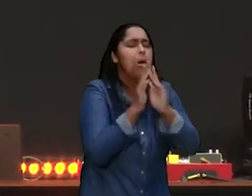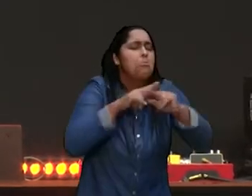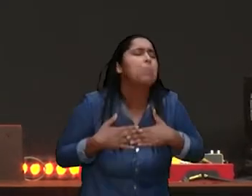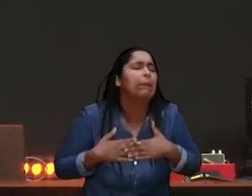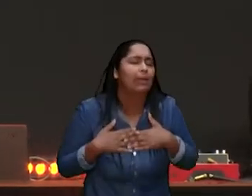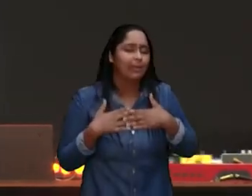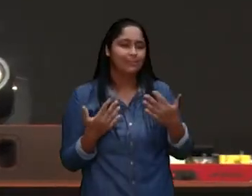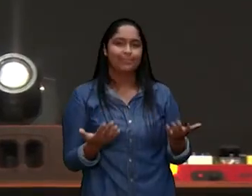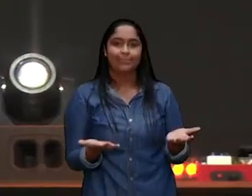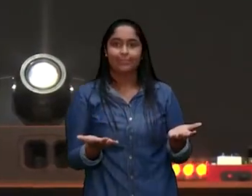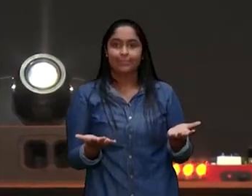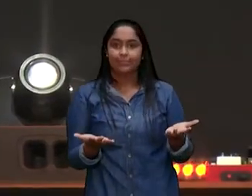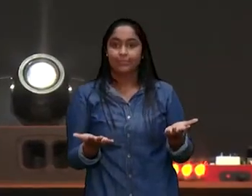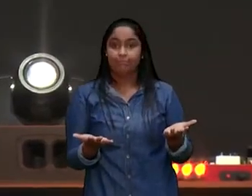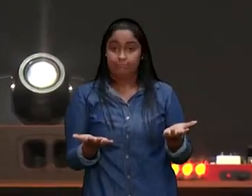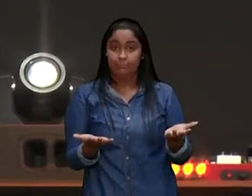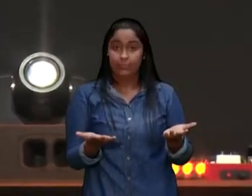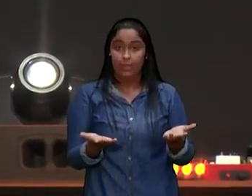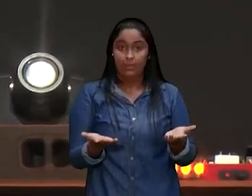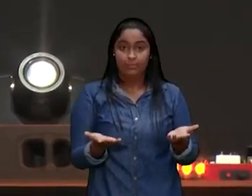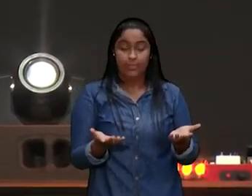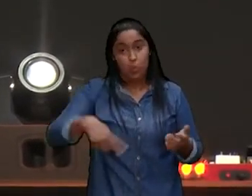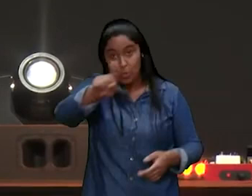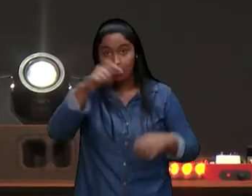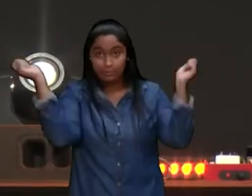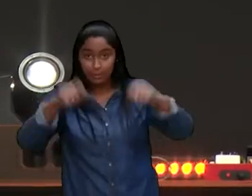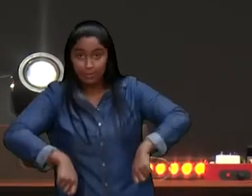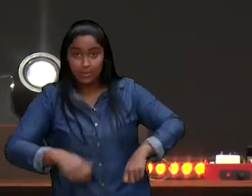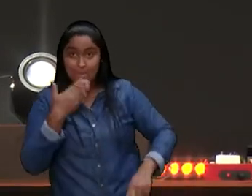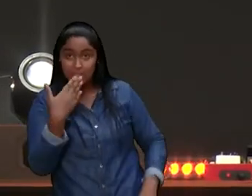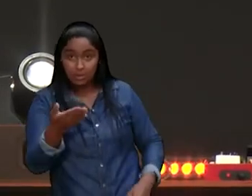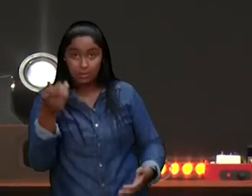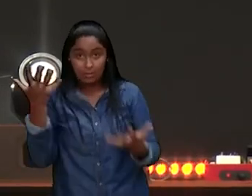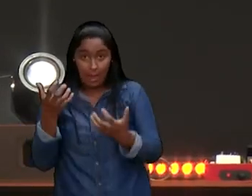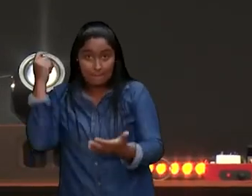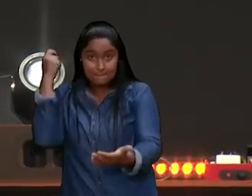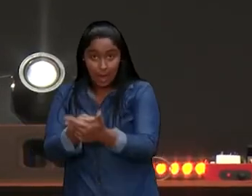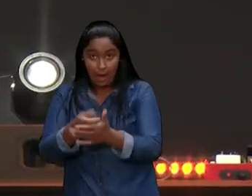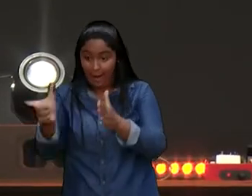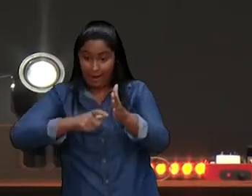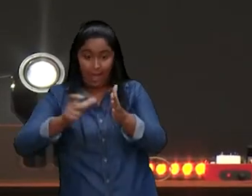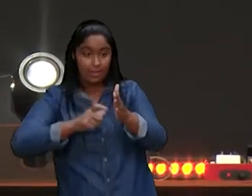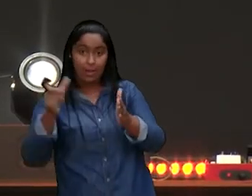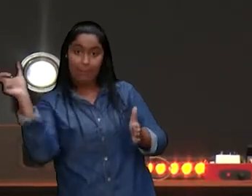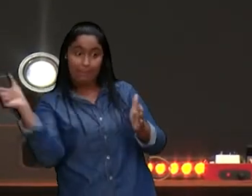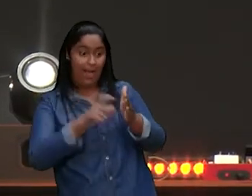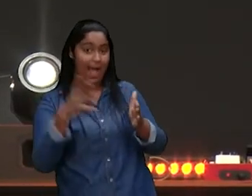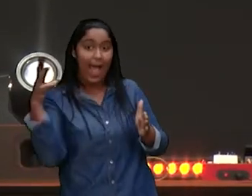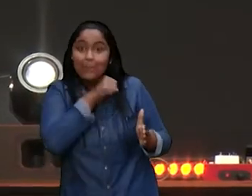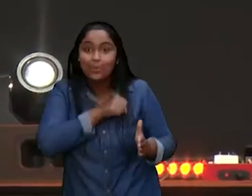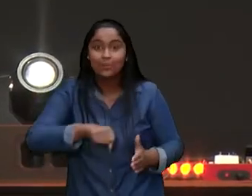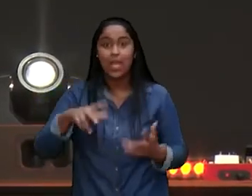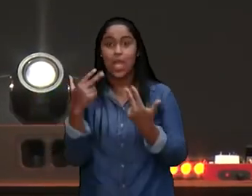e agora no cartão e de repente até parcela e tem coisa que você não tem como